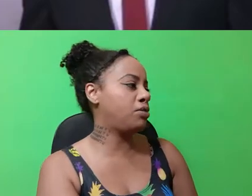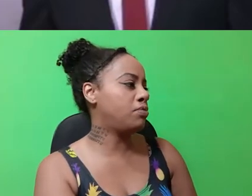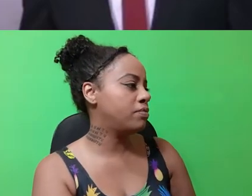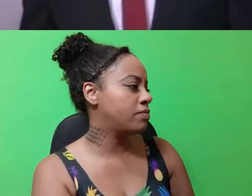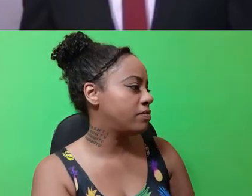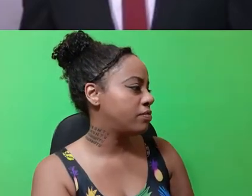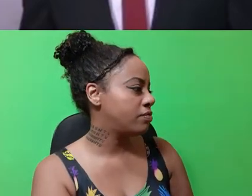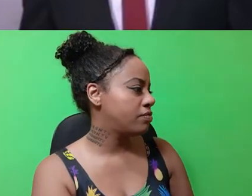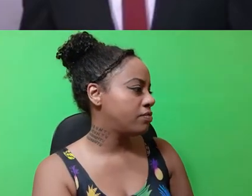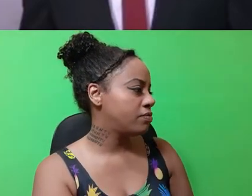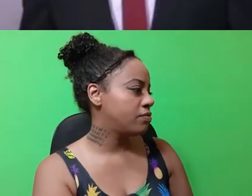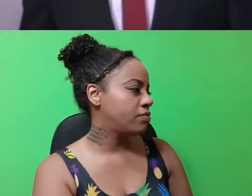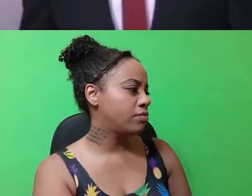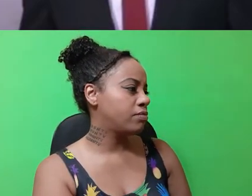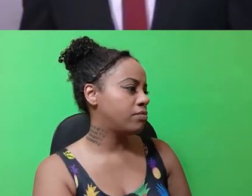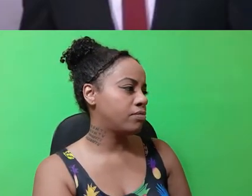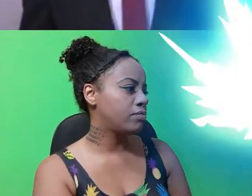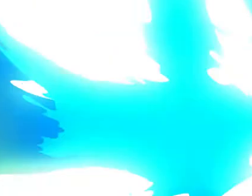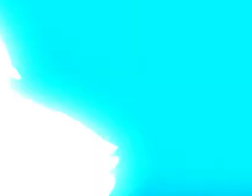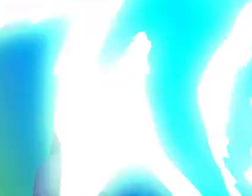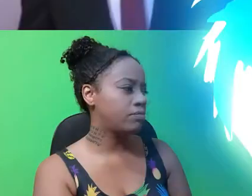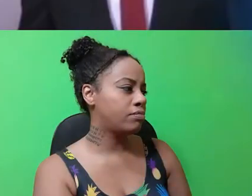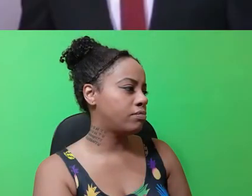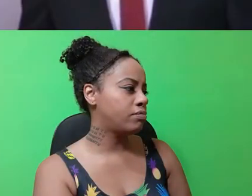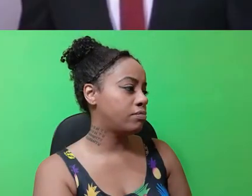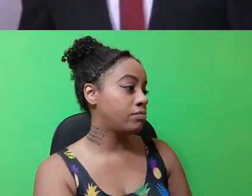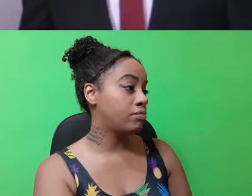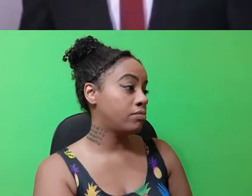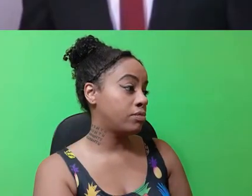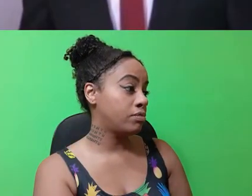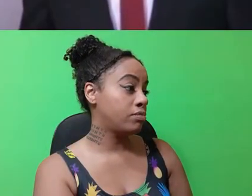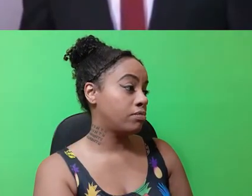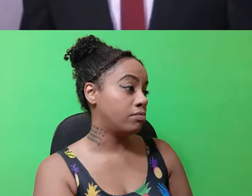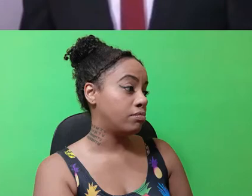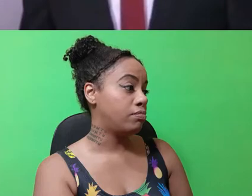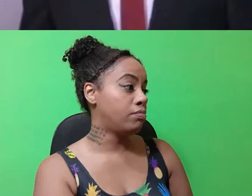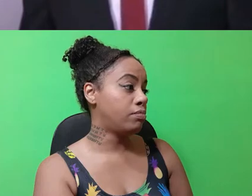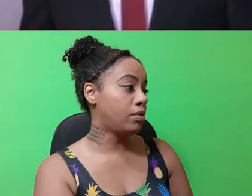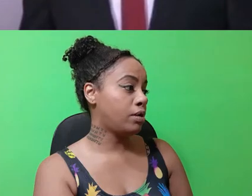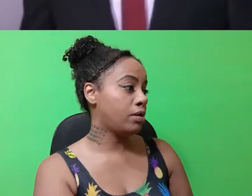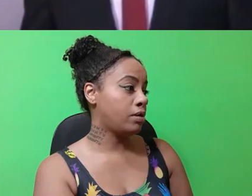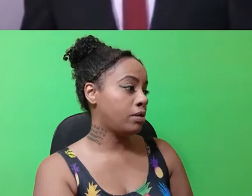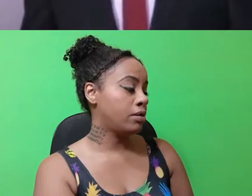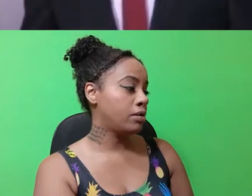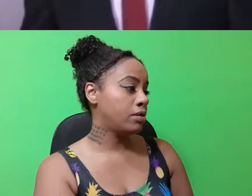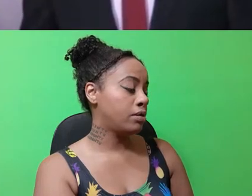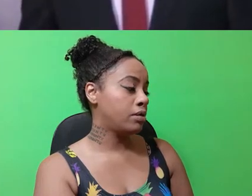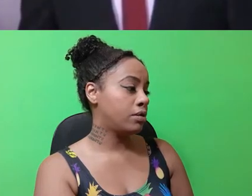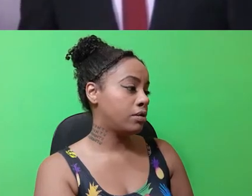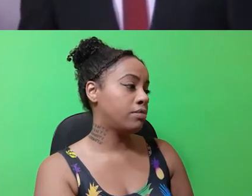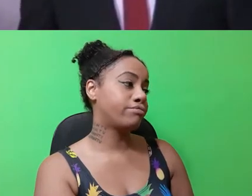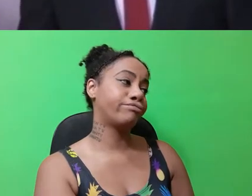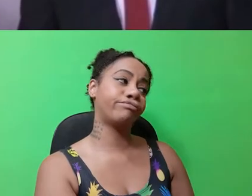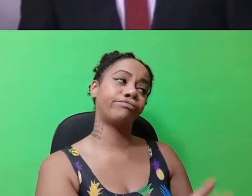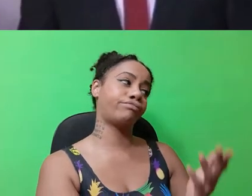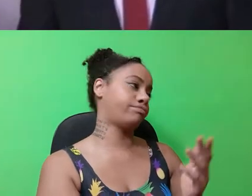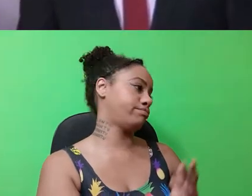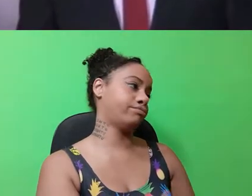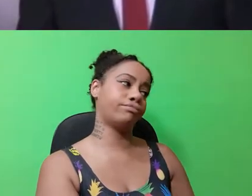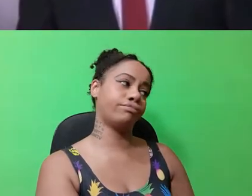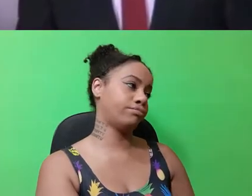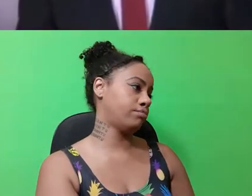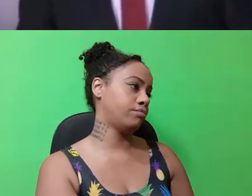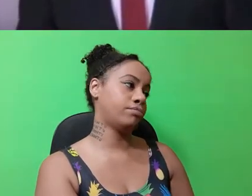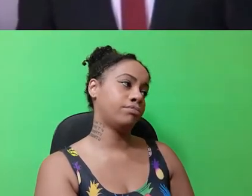que eu pariu. Sem corrupção. O ministro Ricardo Salles e o Ministério do Meio Ambiente são investigados pela Polícia Federal